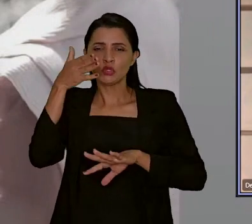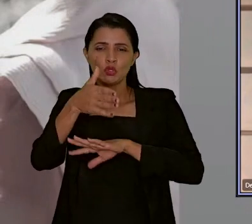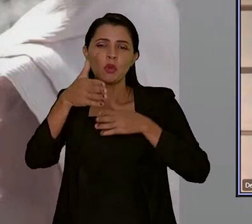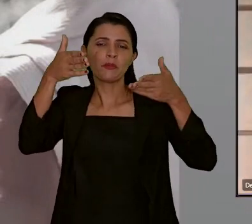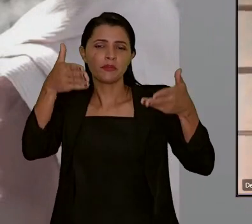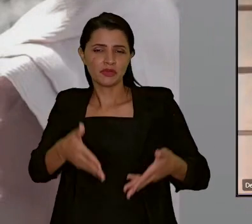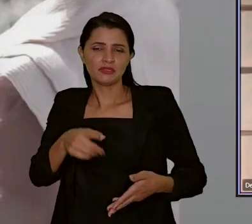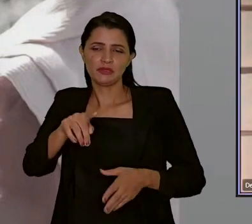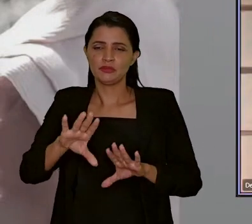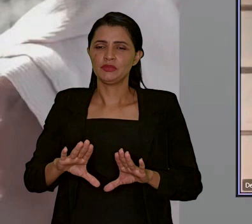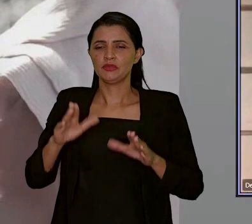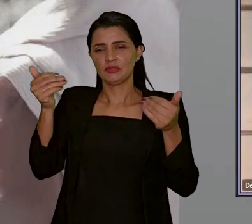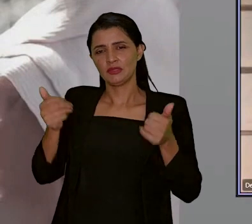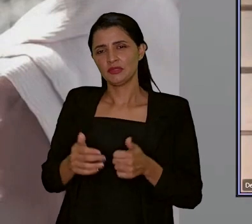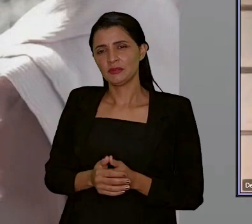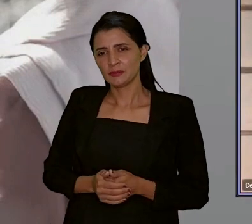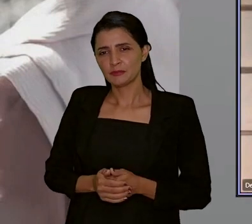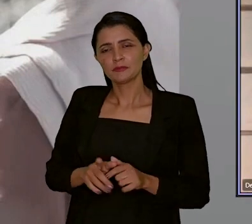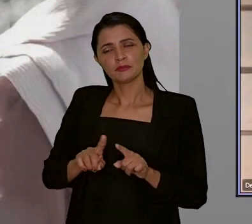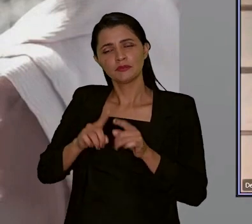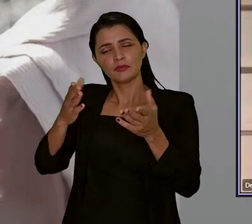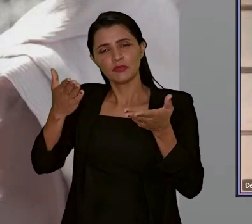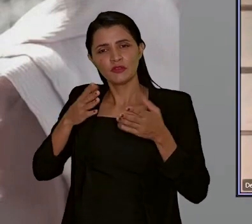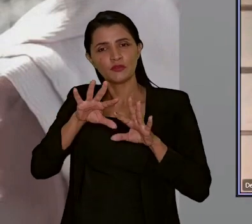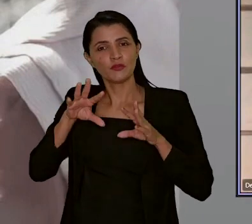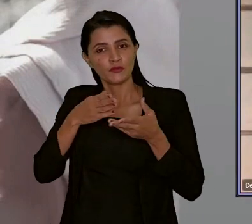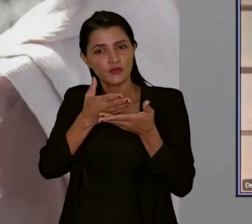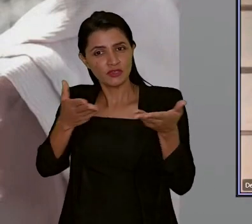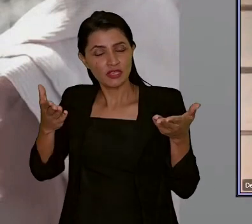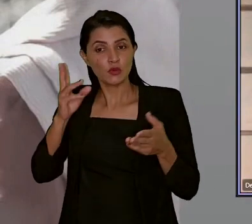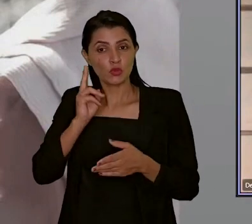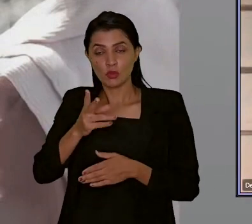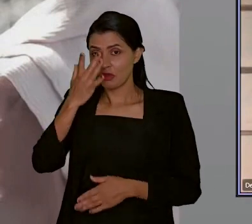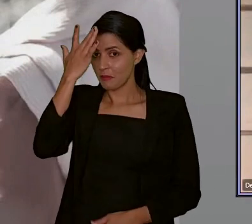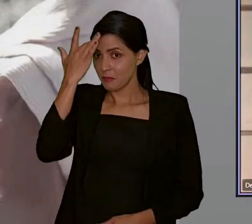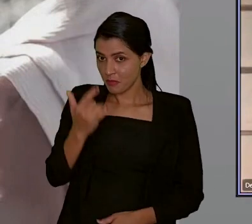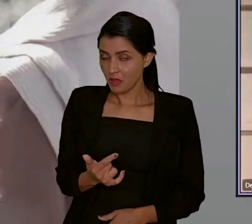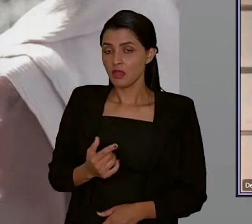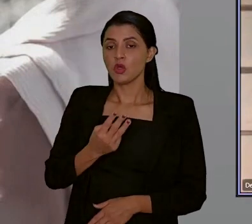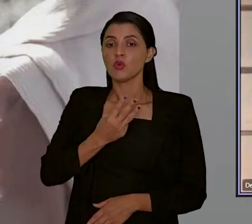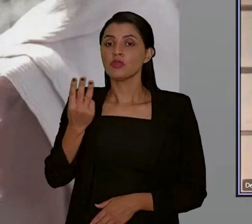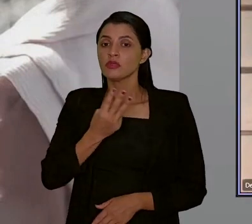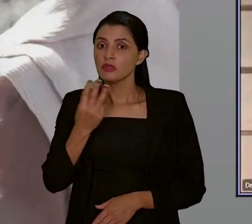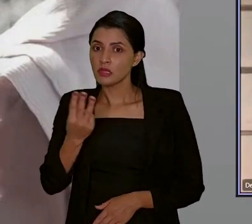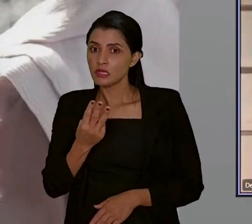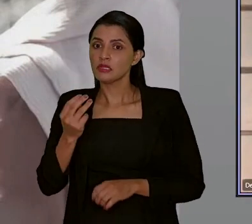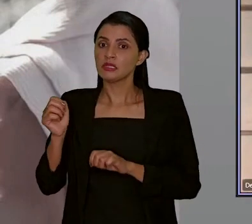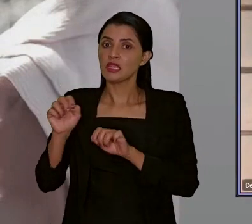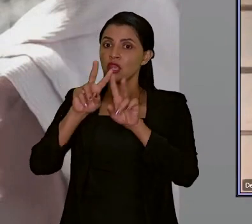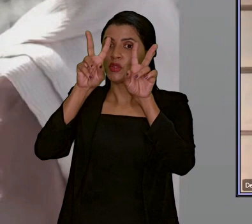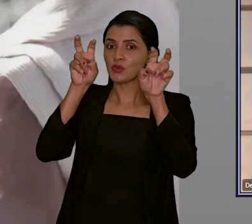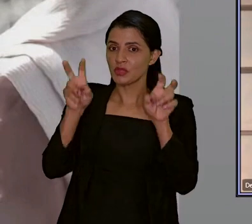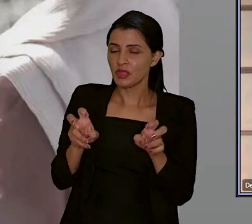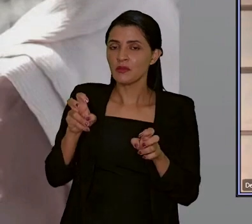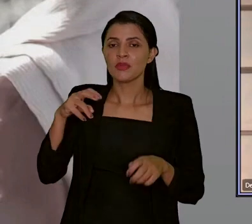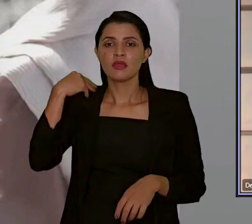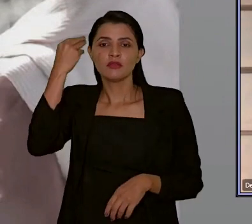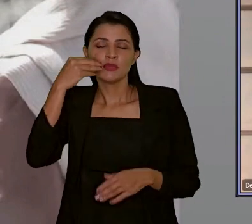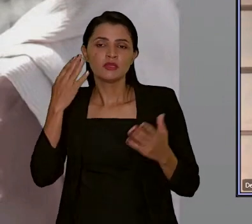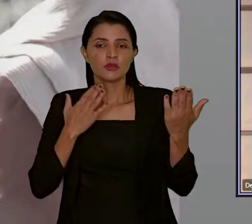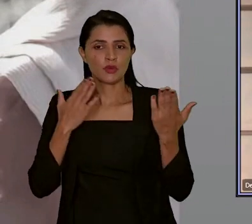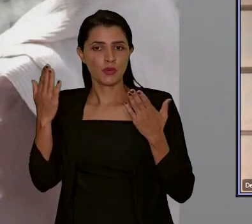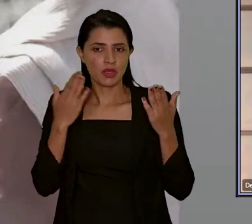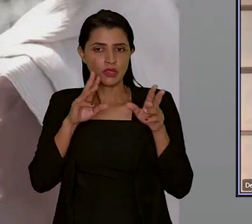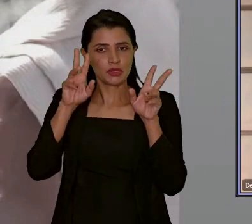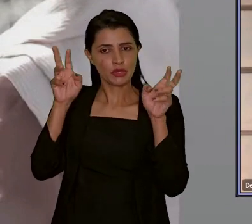evento. E convido a todos para a continuidade amanhã com o 3º painel, a experiência comparada sobre